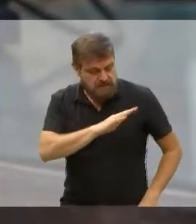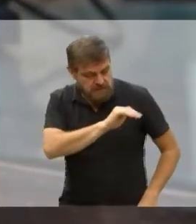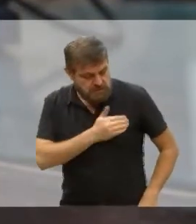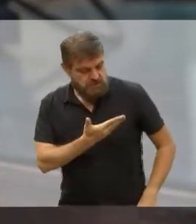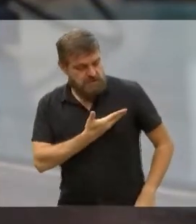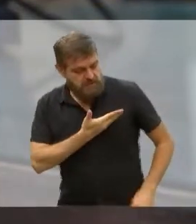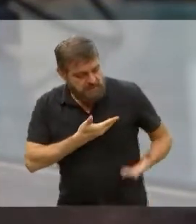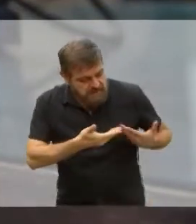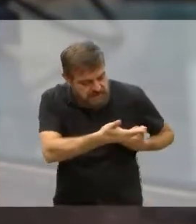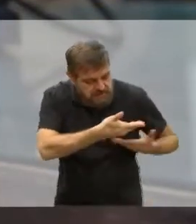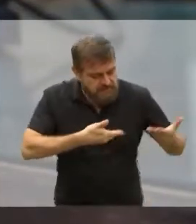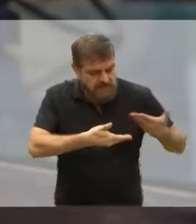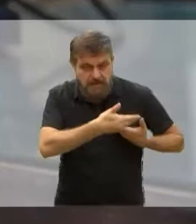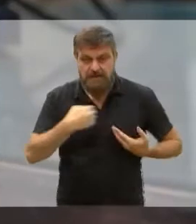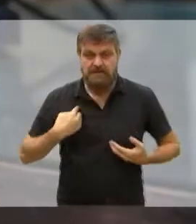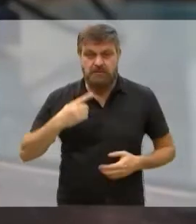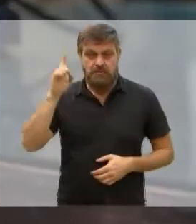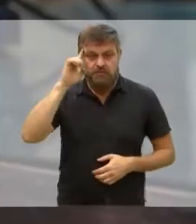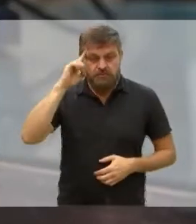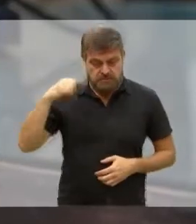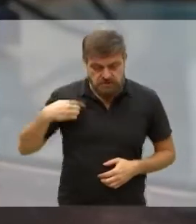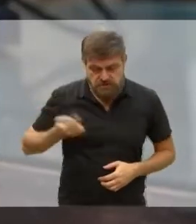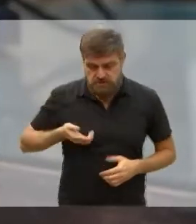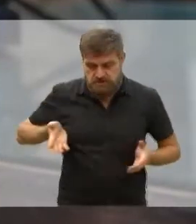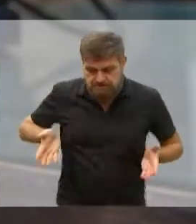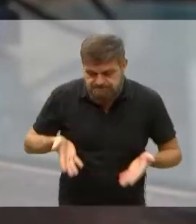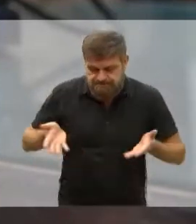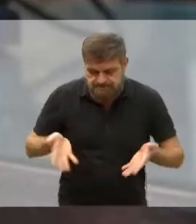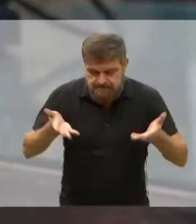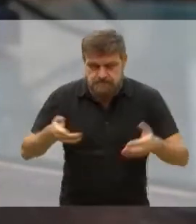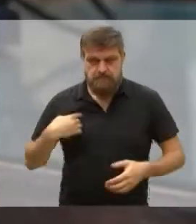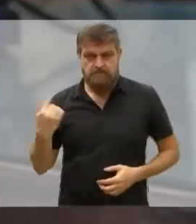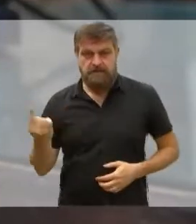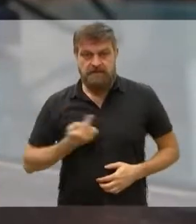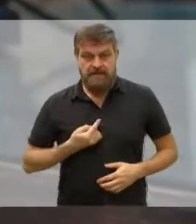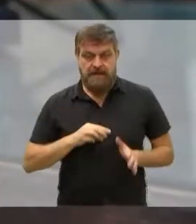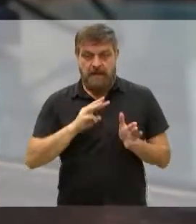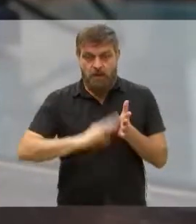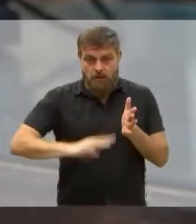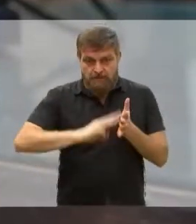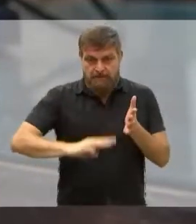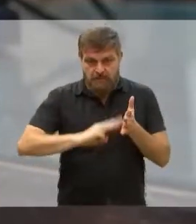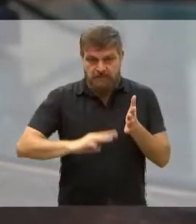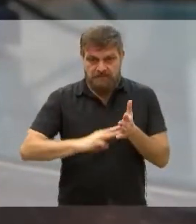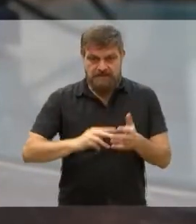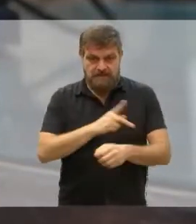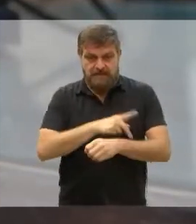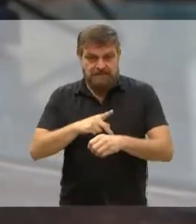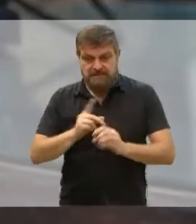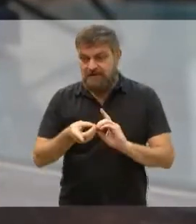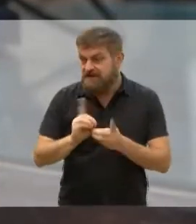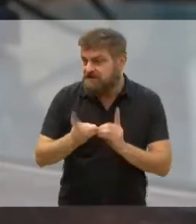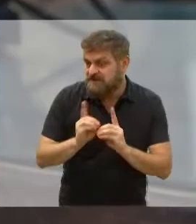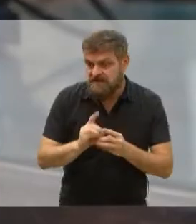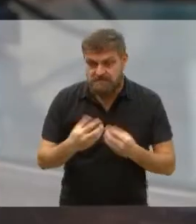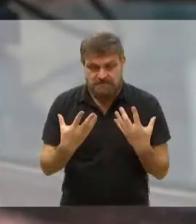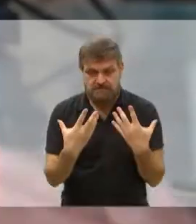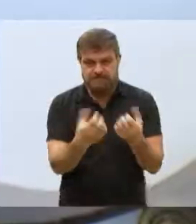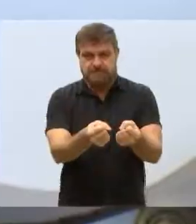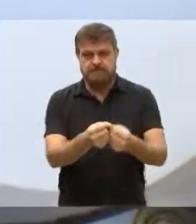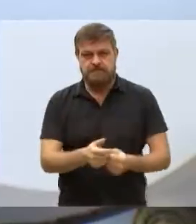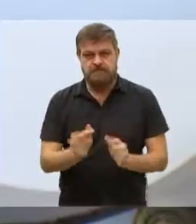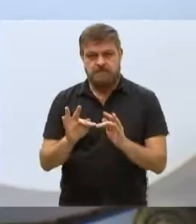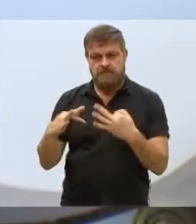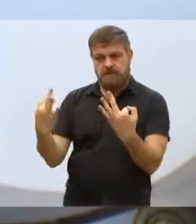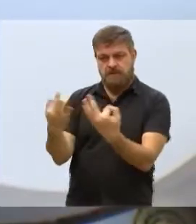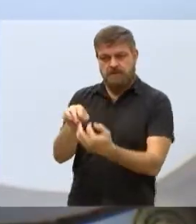troca com o seu amigo. Então, essa construção cotidiana é o que mais a gente preza aqui e é o que esse modelo psicodinâmico abraça. Isso